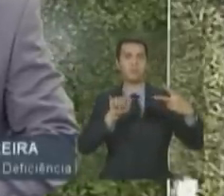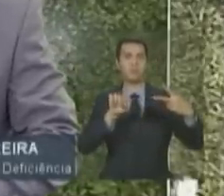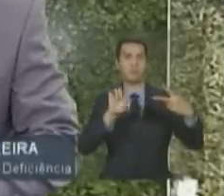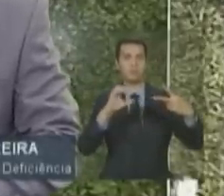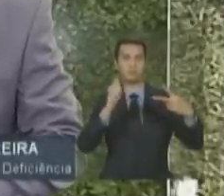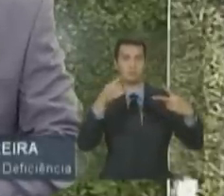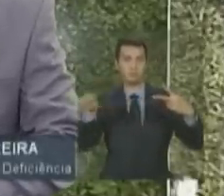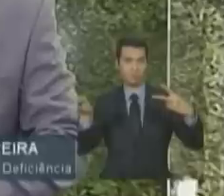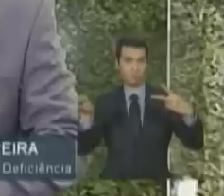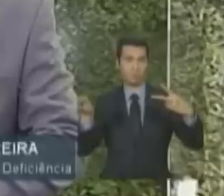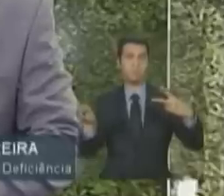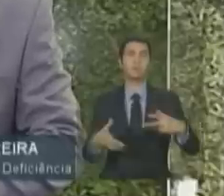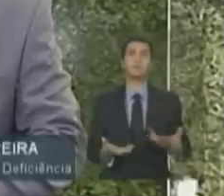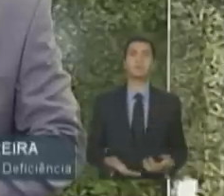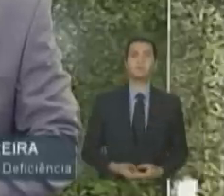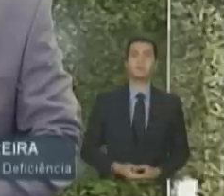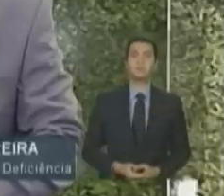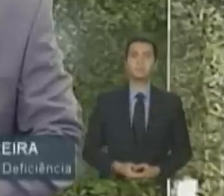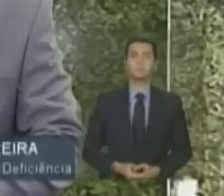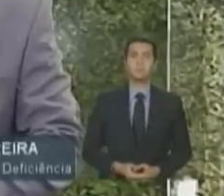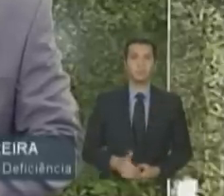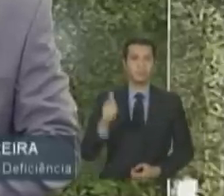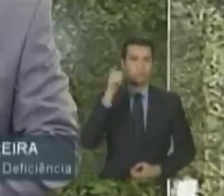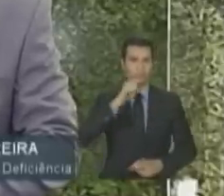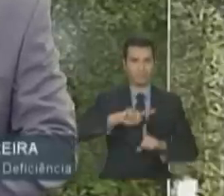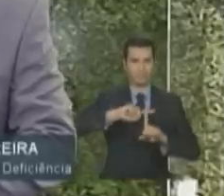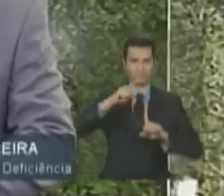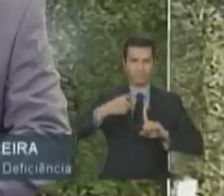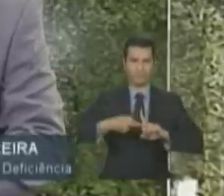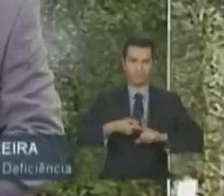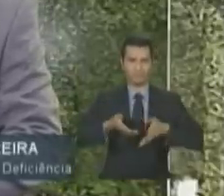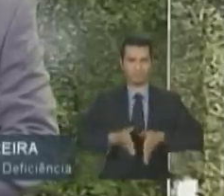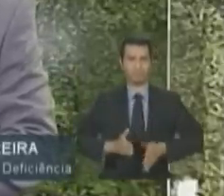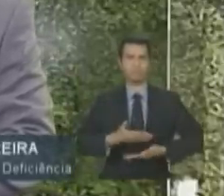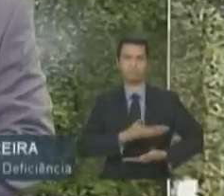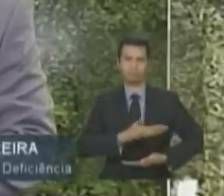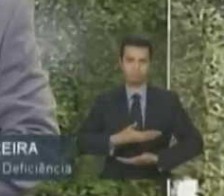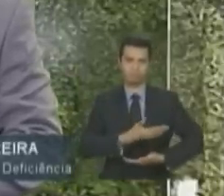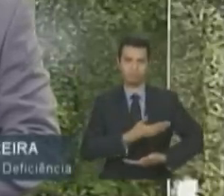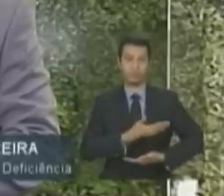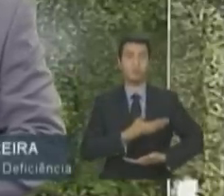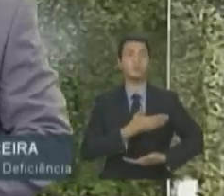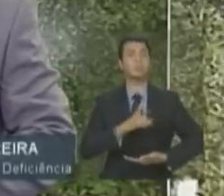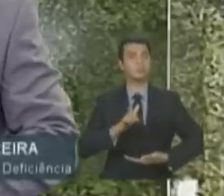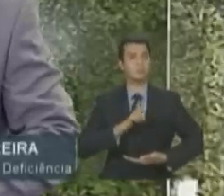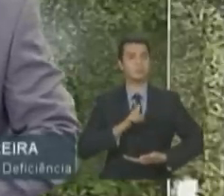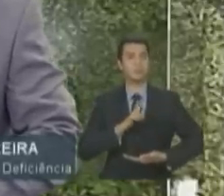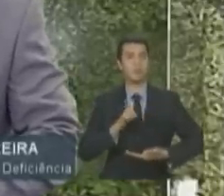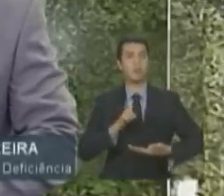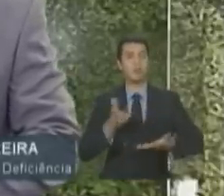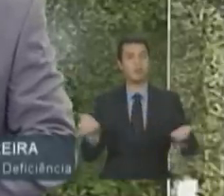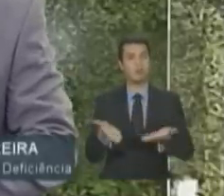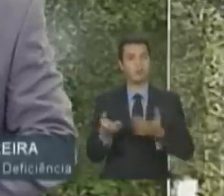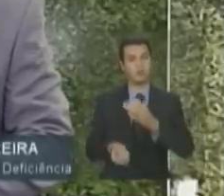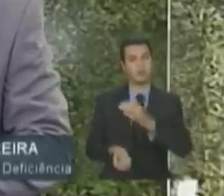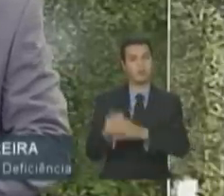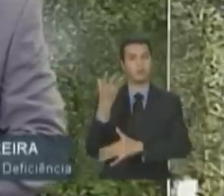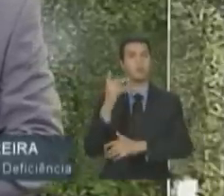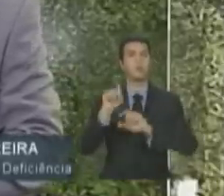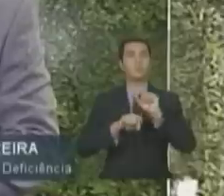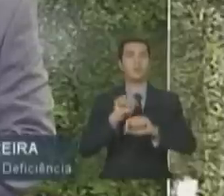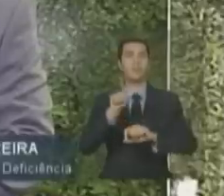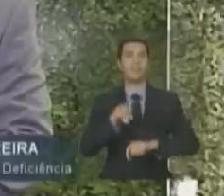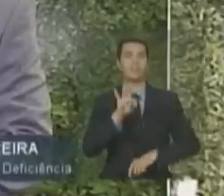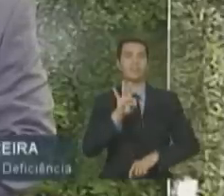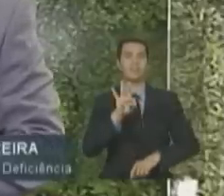triagem neonatal, falando aqui da prevenção, a implantação, né, do teste do pezinho de